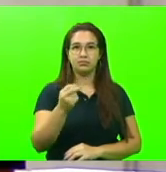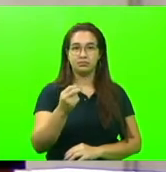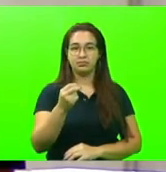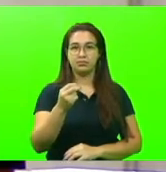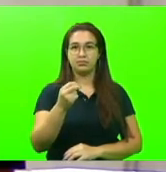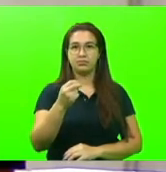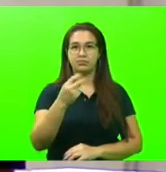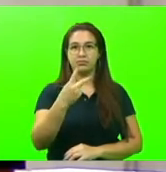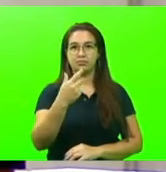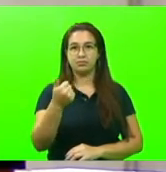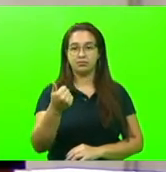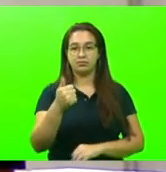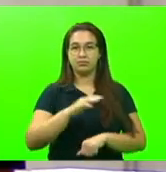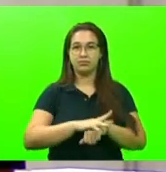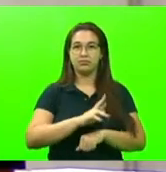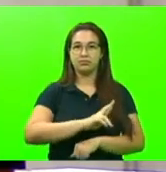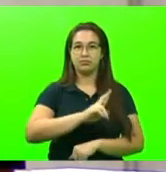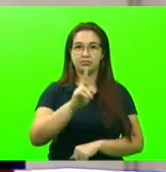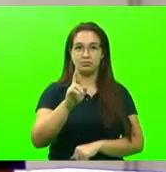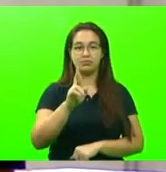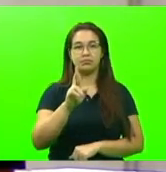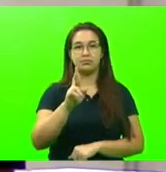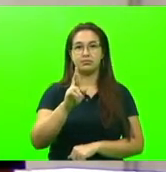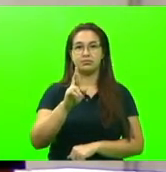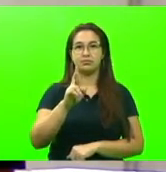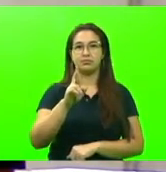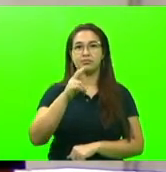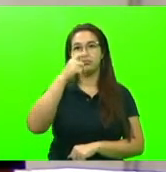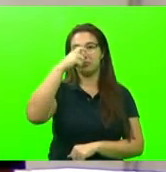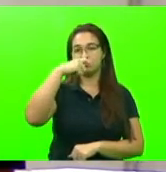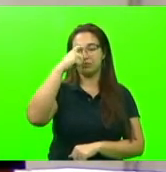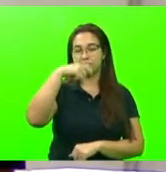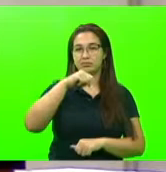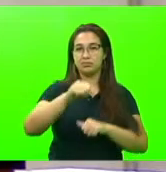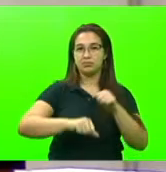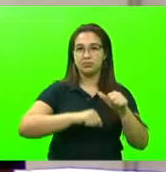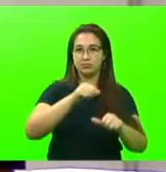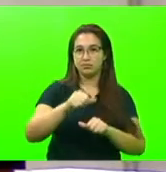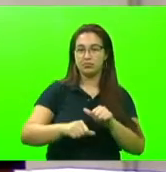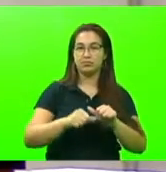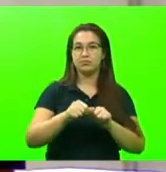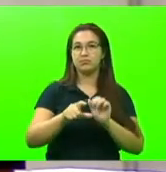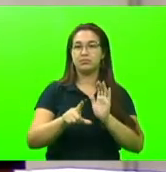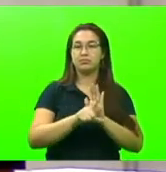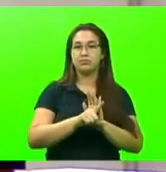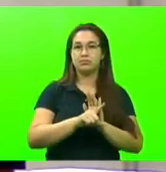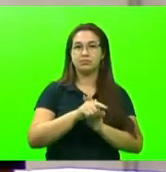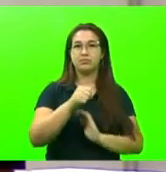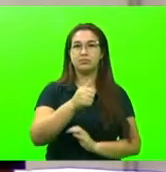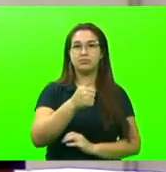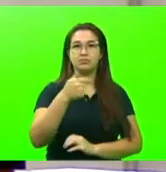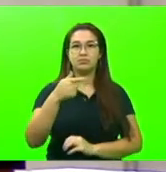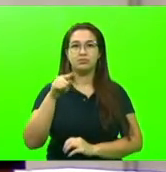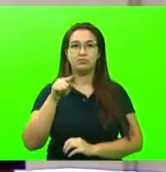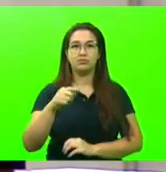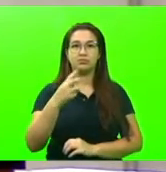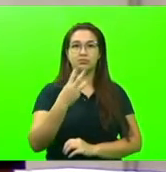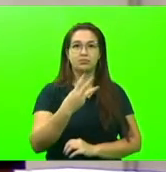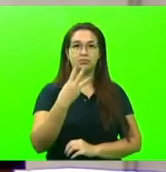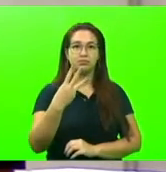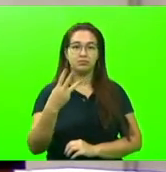0401.3/2021. Autor, deputado Maurício Skudlark. Altera o anexo 1 da lei 17.335